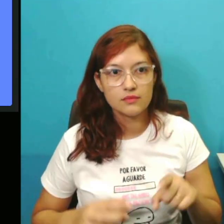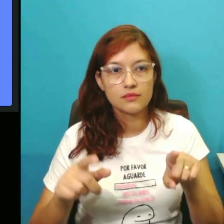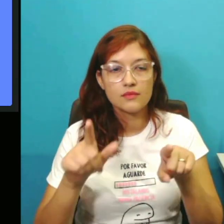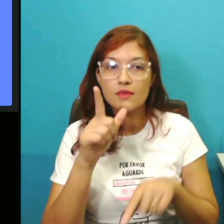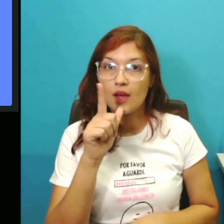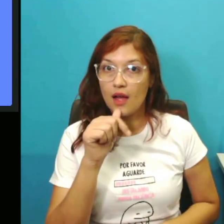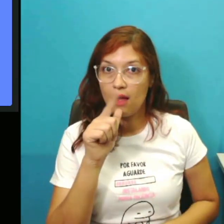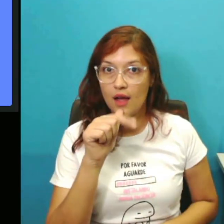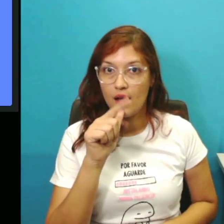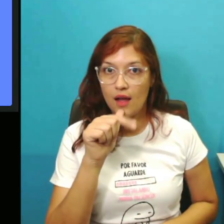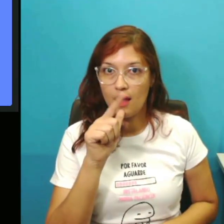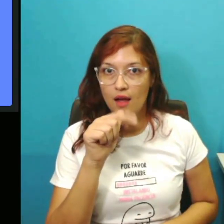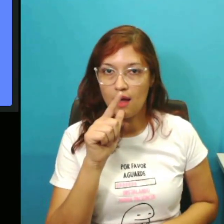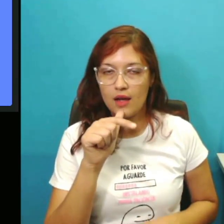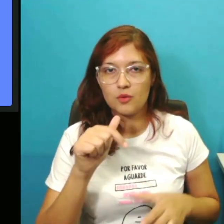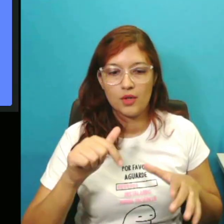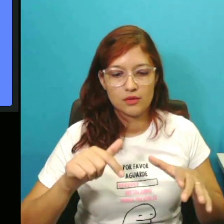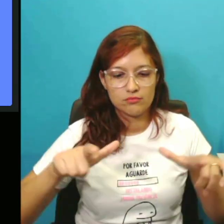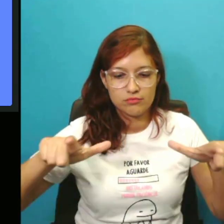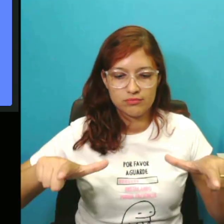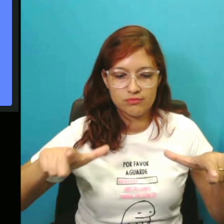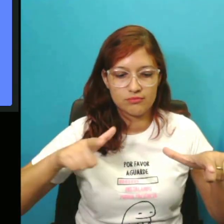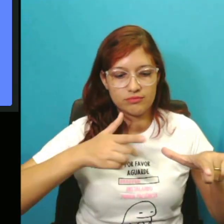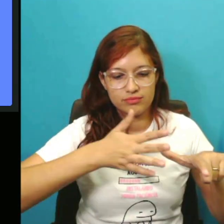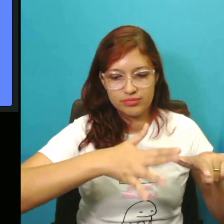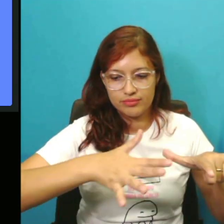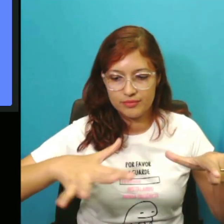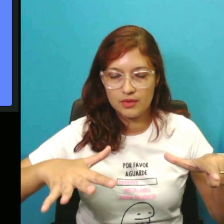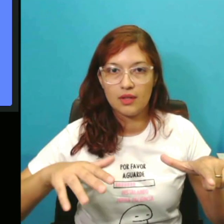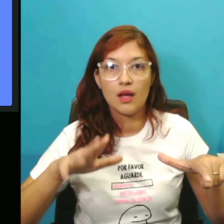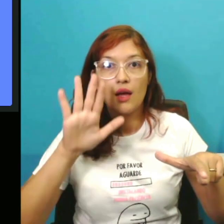Foi usado, né, um refratário de vidro com água dentro.